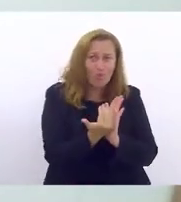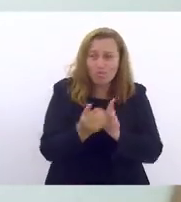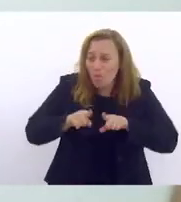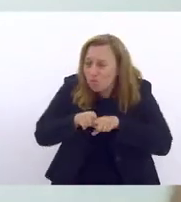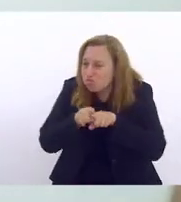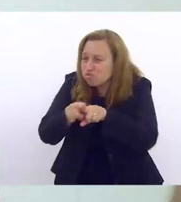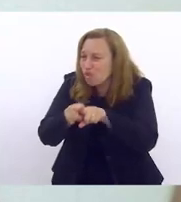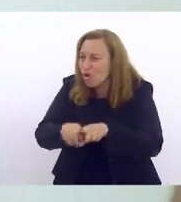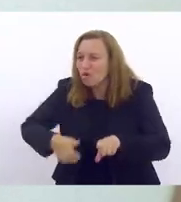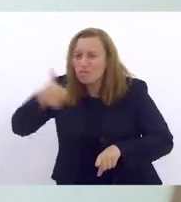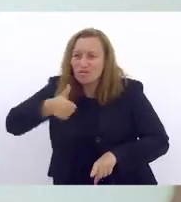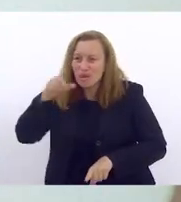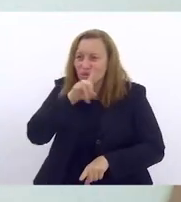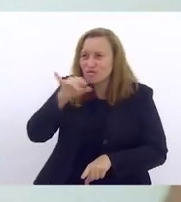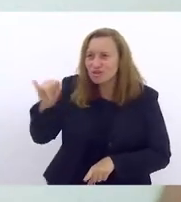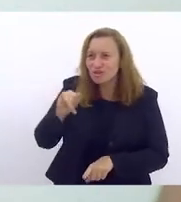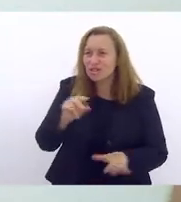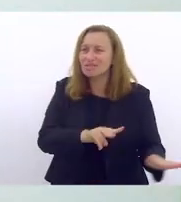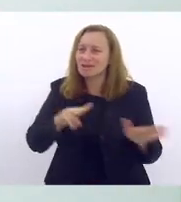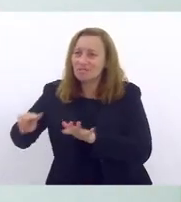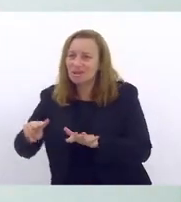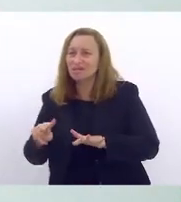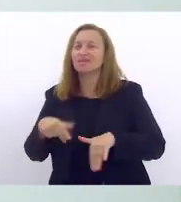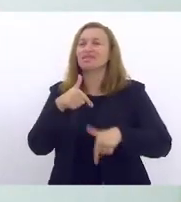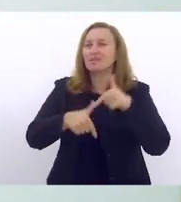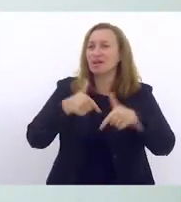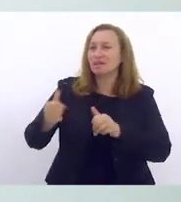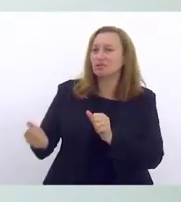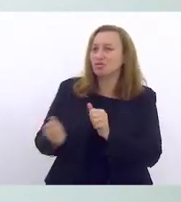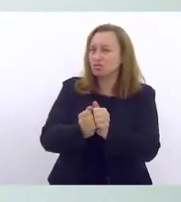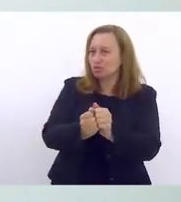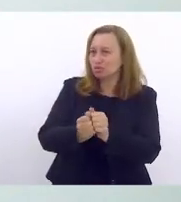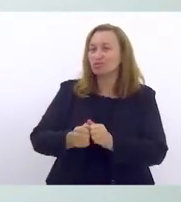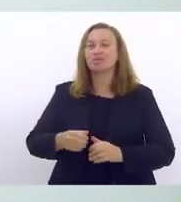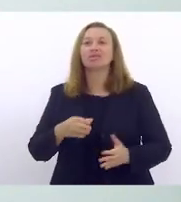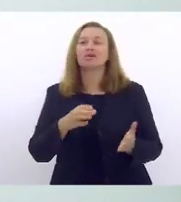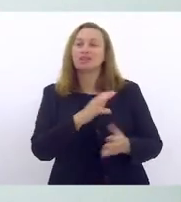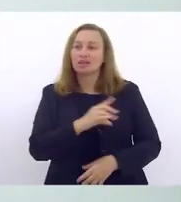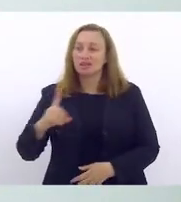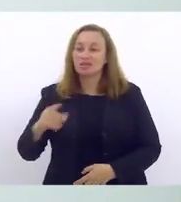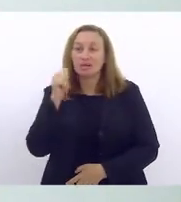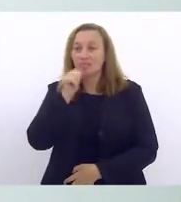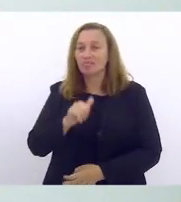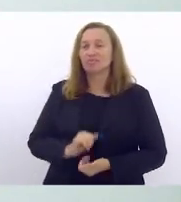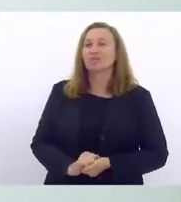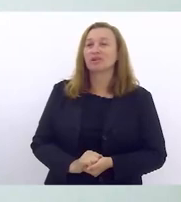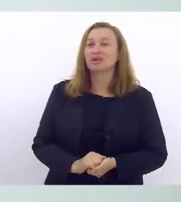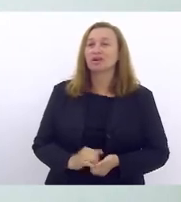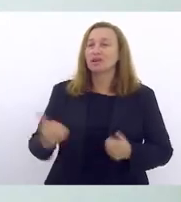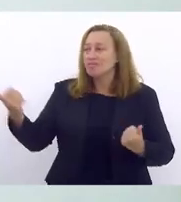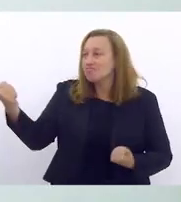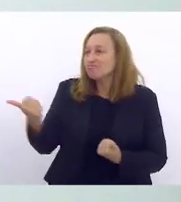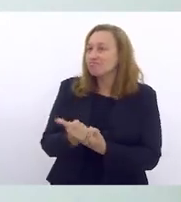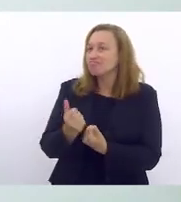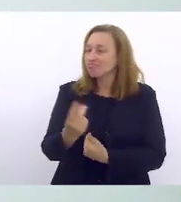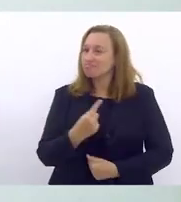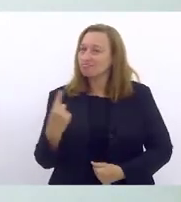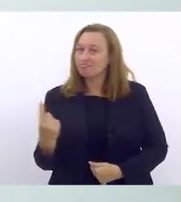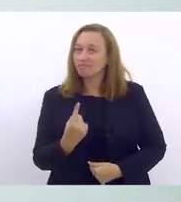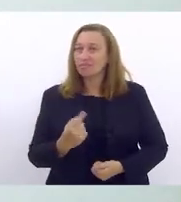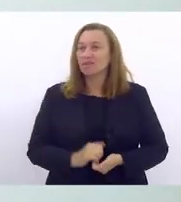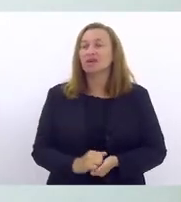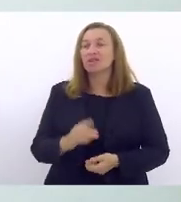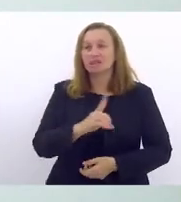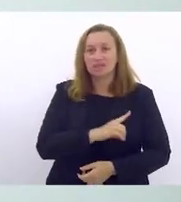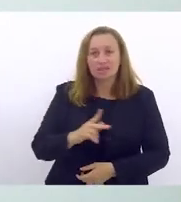o meu primeiro dia, minha primeira semana de atuação na coordenação da mulher. E a nossa parceria, e aí falando da